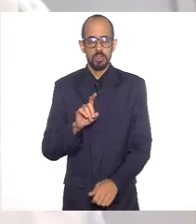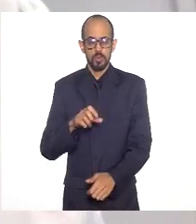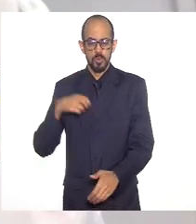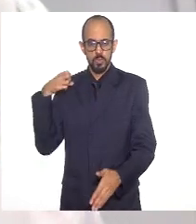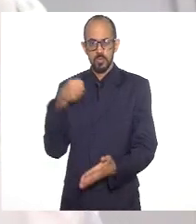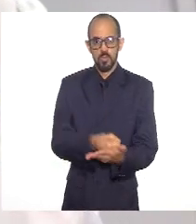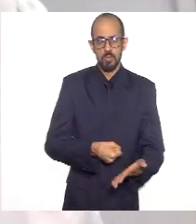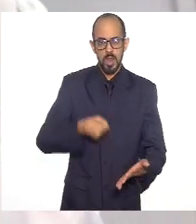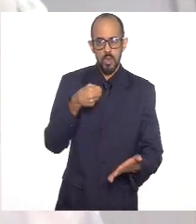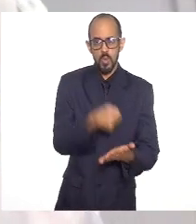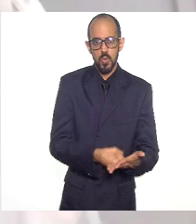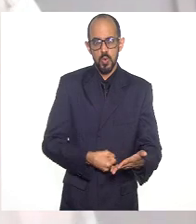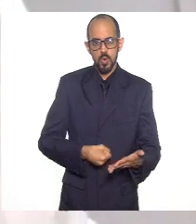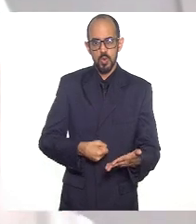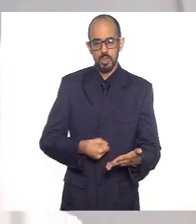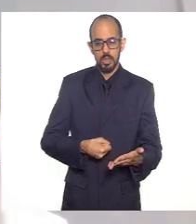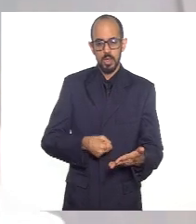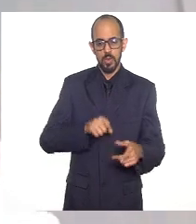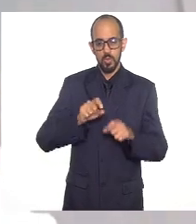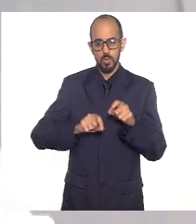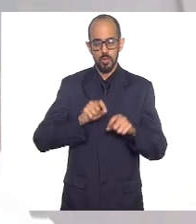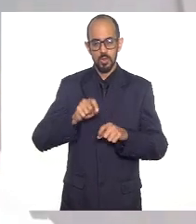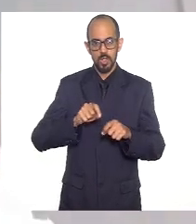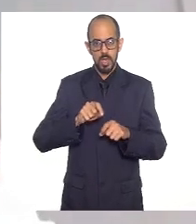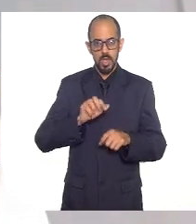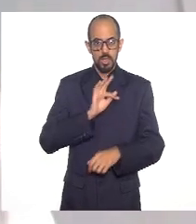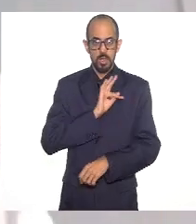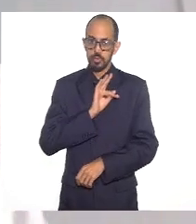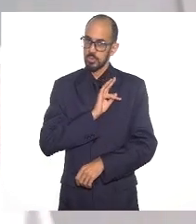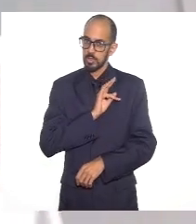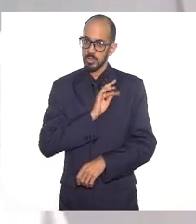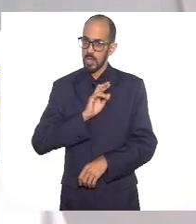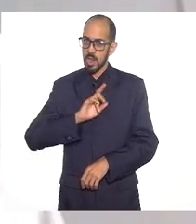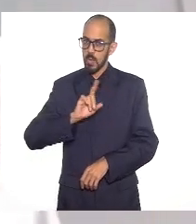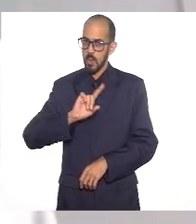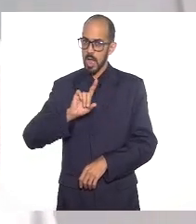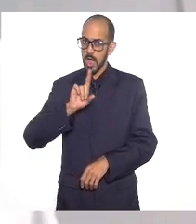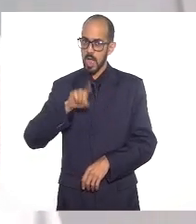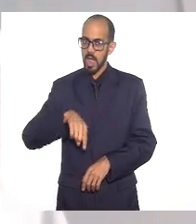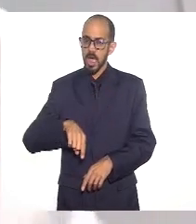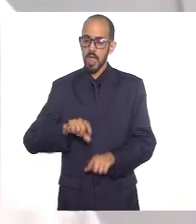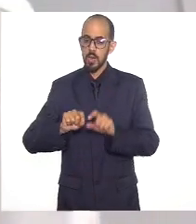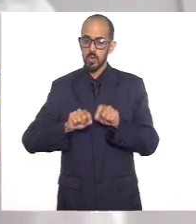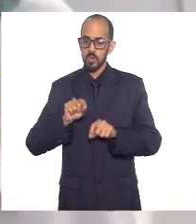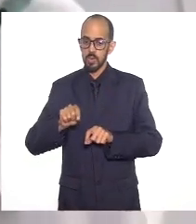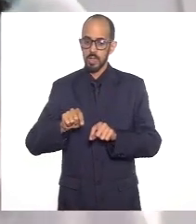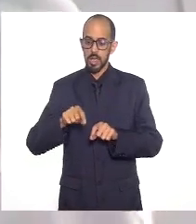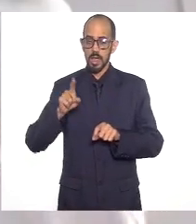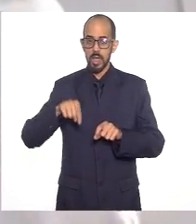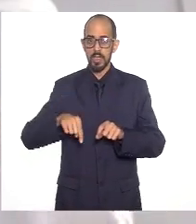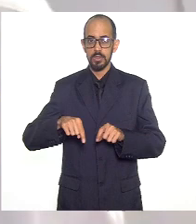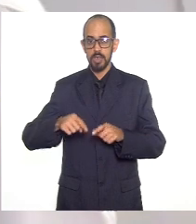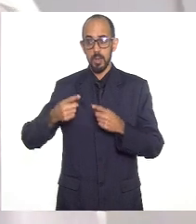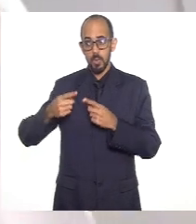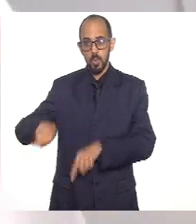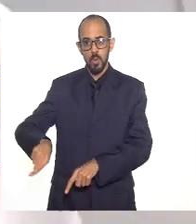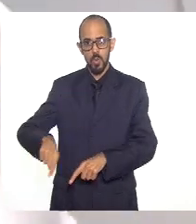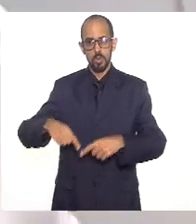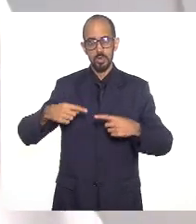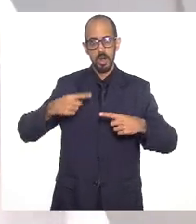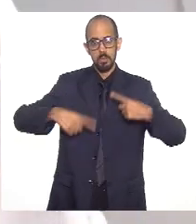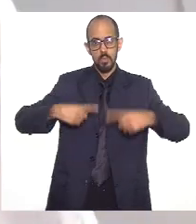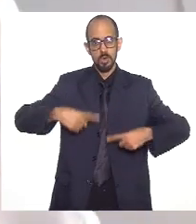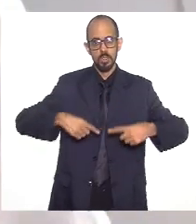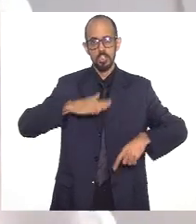política, com os agentes da segurança pública. Isso é um embate com a política da morte. É um embate